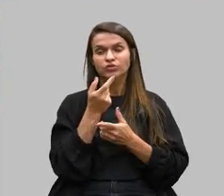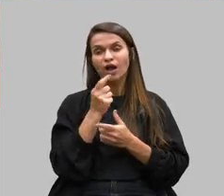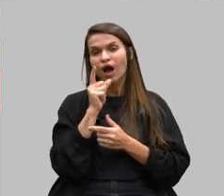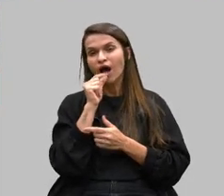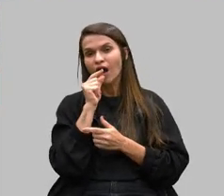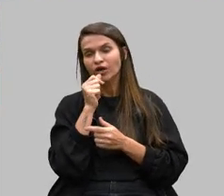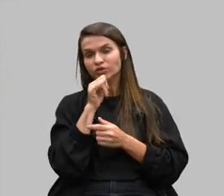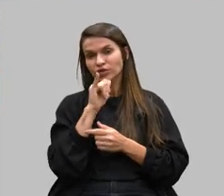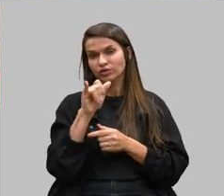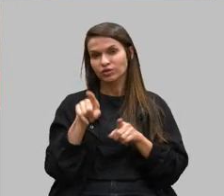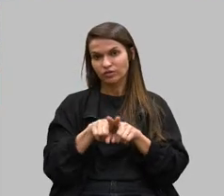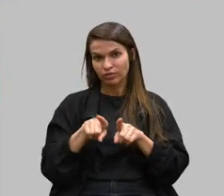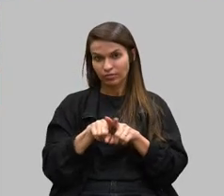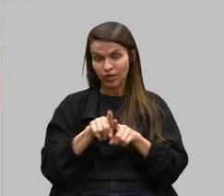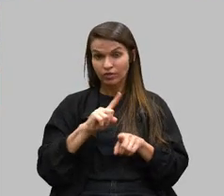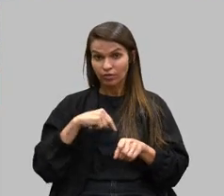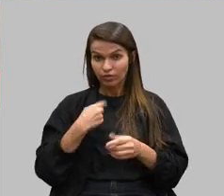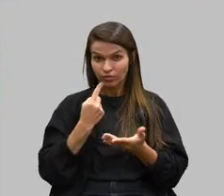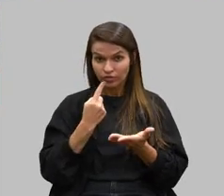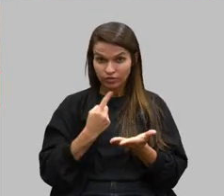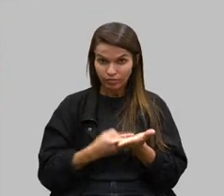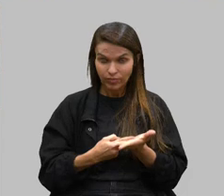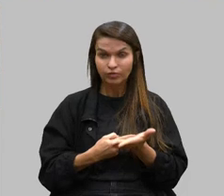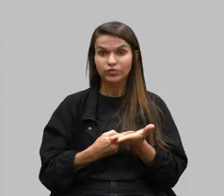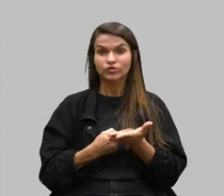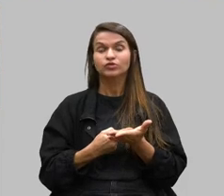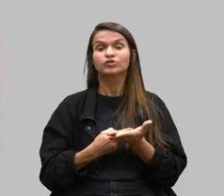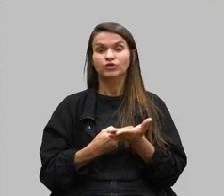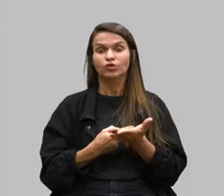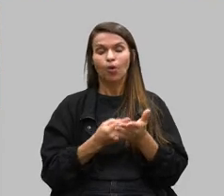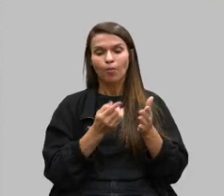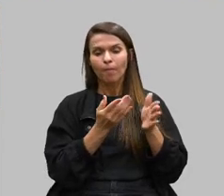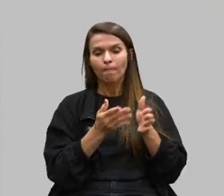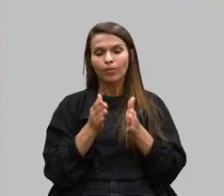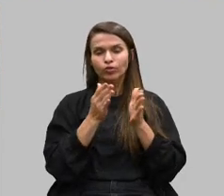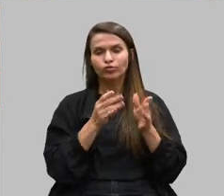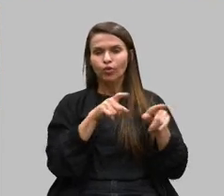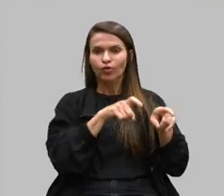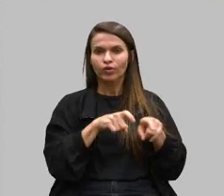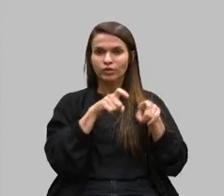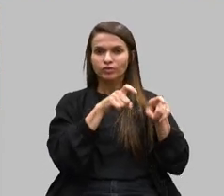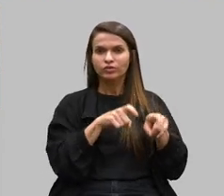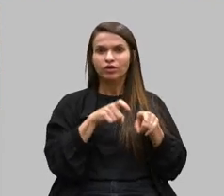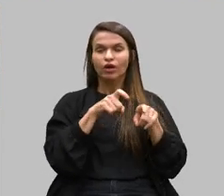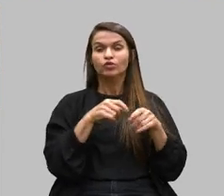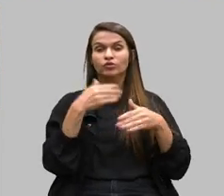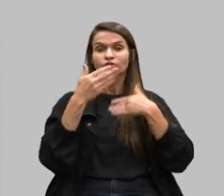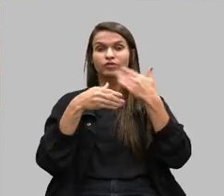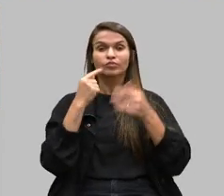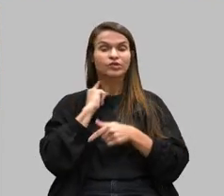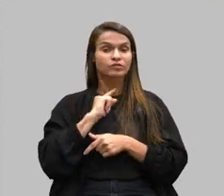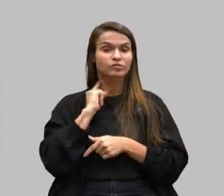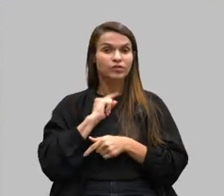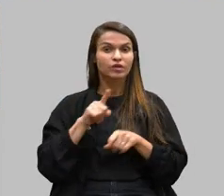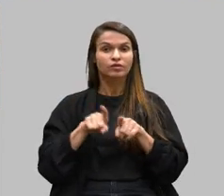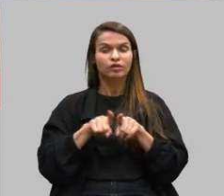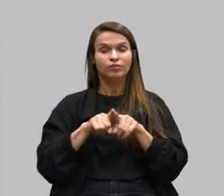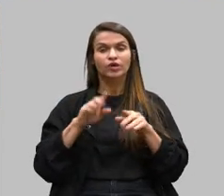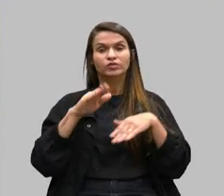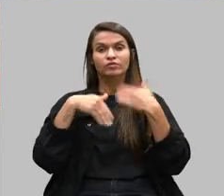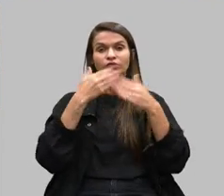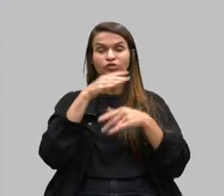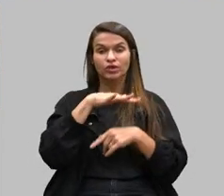energia também então o nosso compromisso como Produtores Rurais no desenvolvimento de Minas Gerais no desenvolvimento das nossas